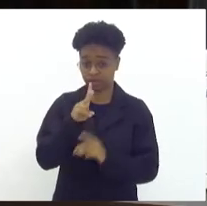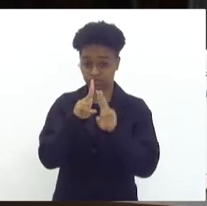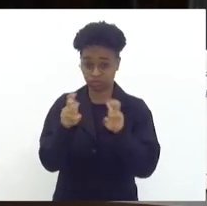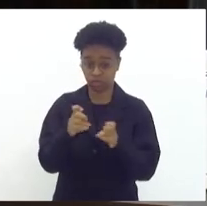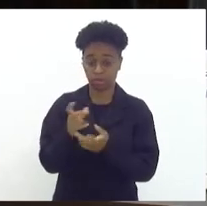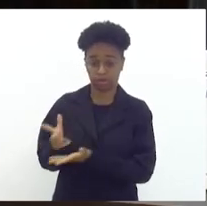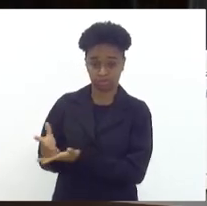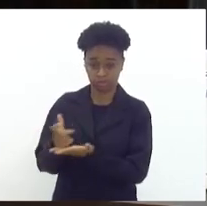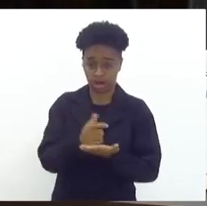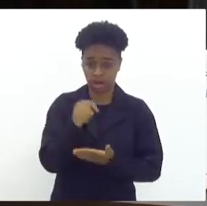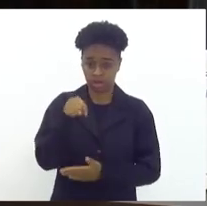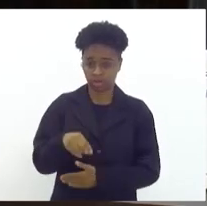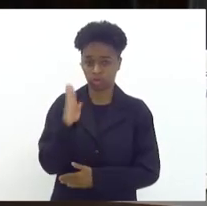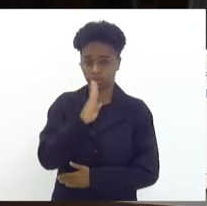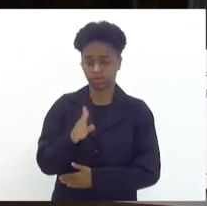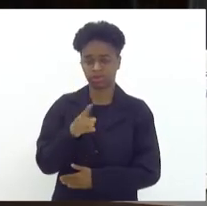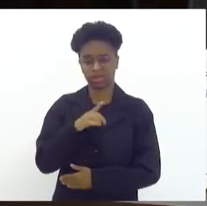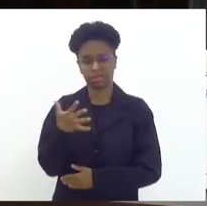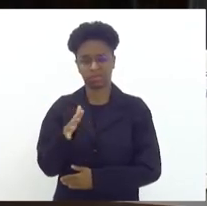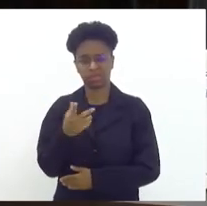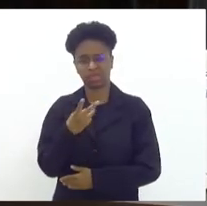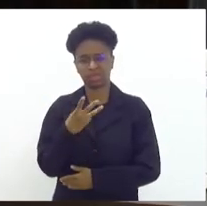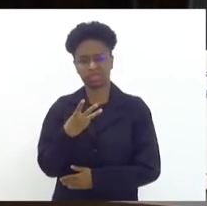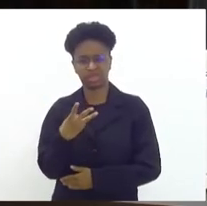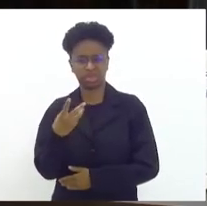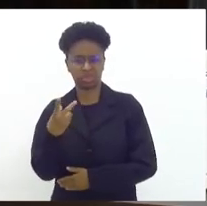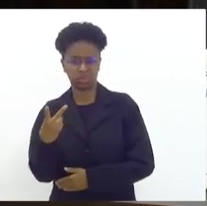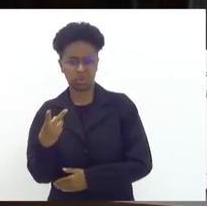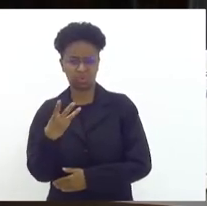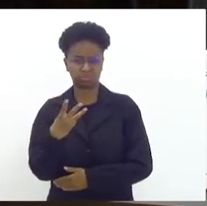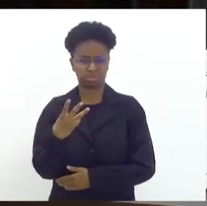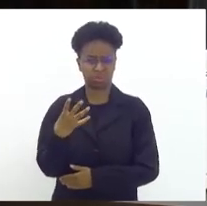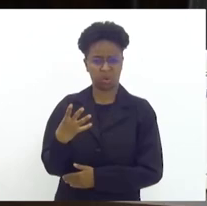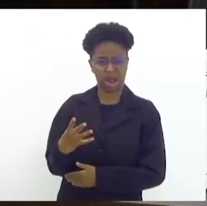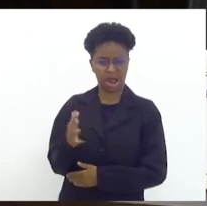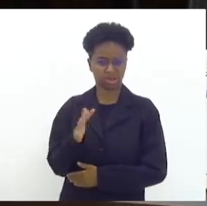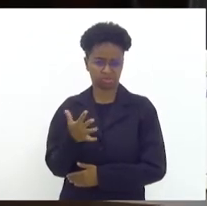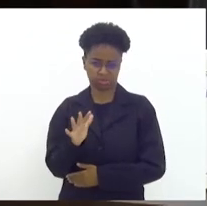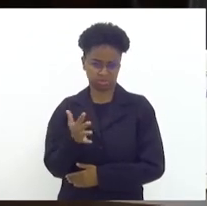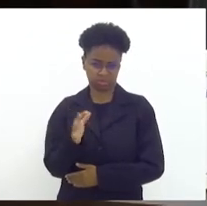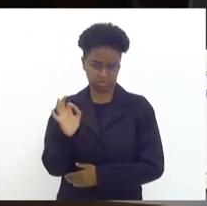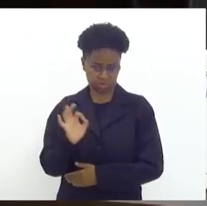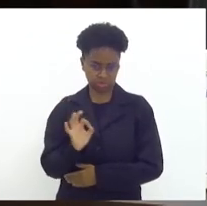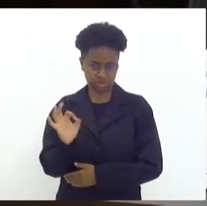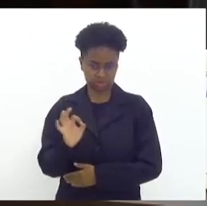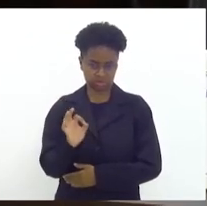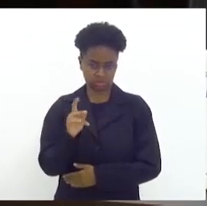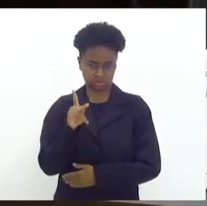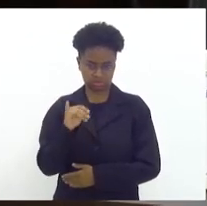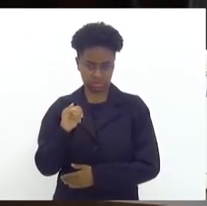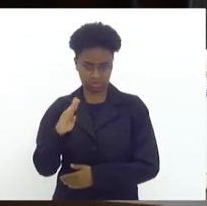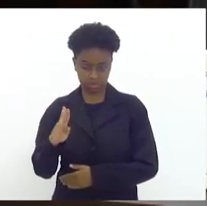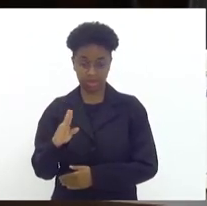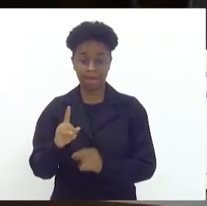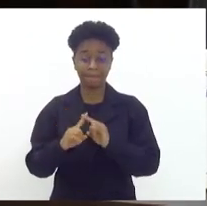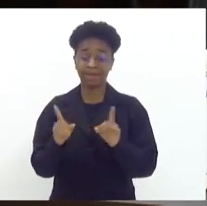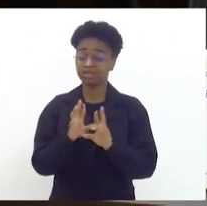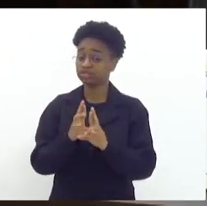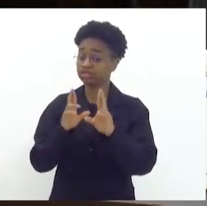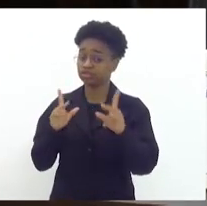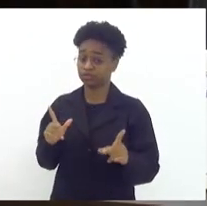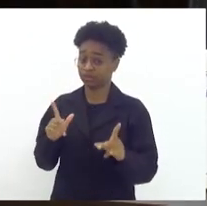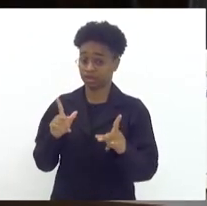que gira ali entre 32 e 34% do PIB ela é muito diferente